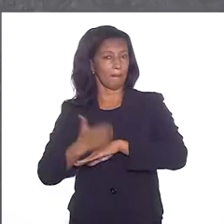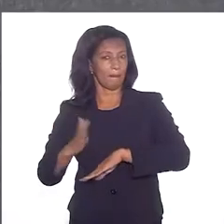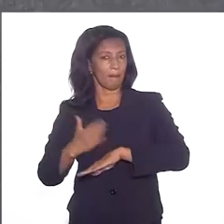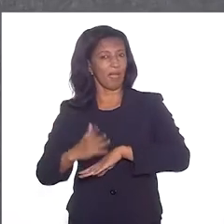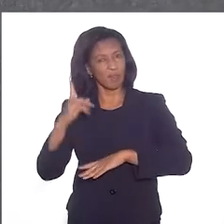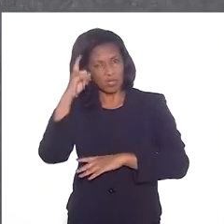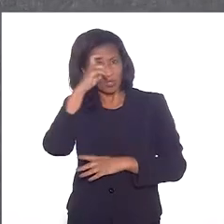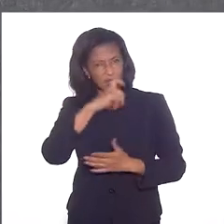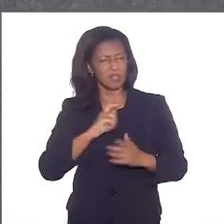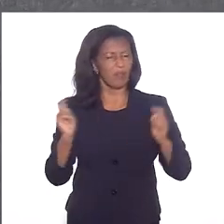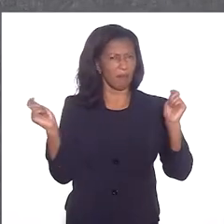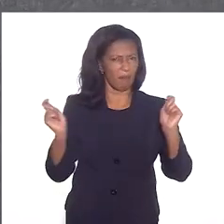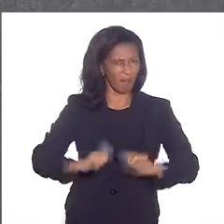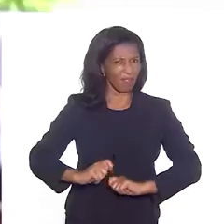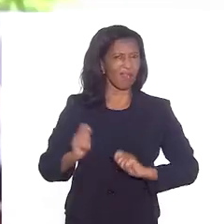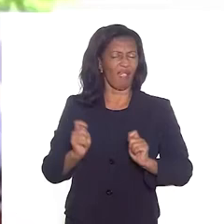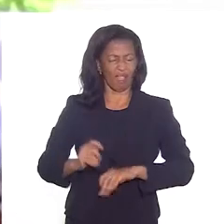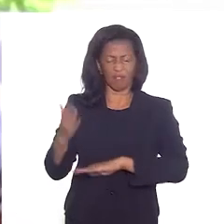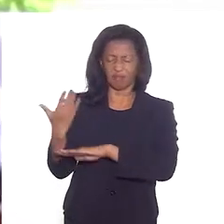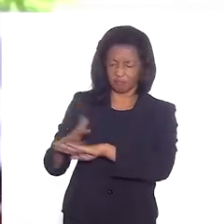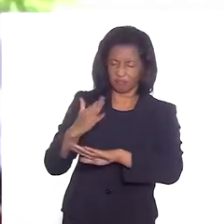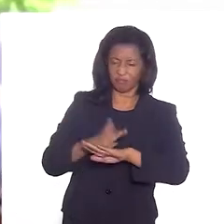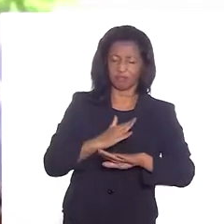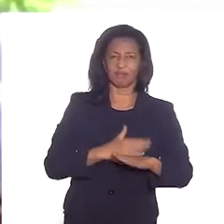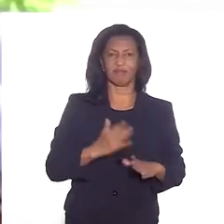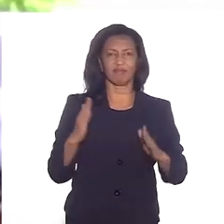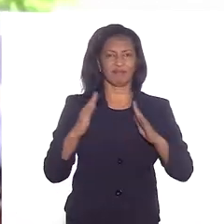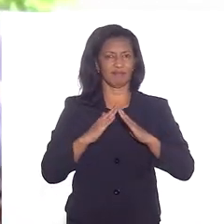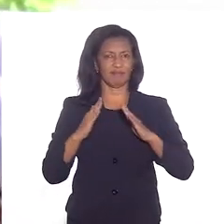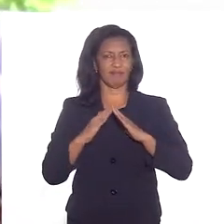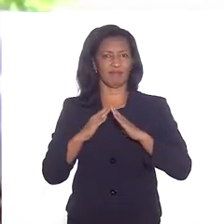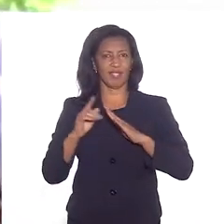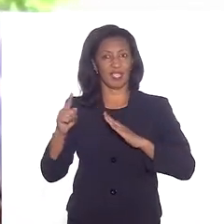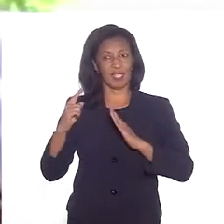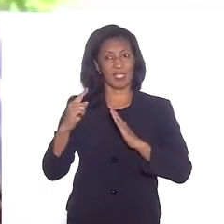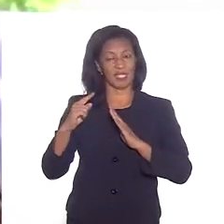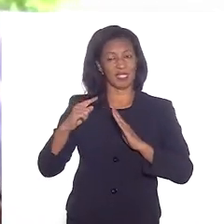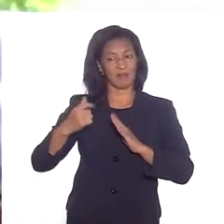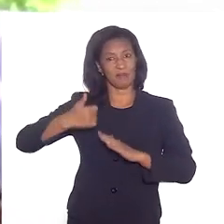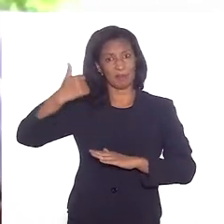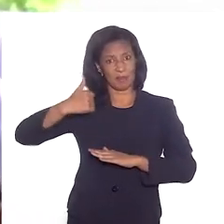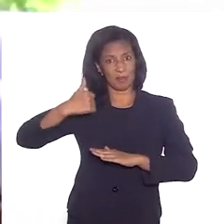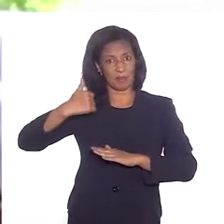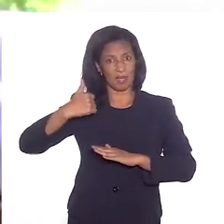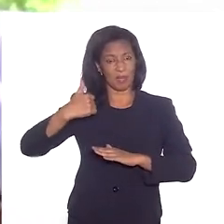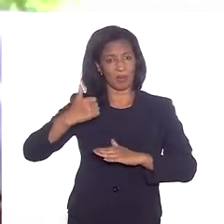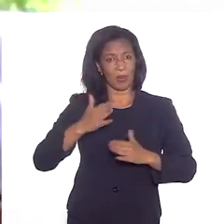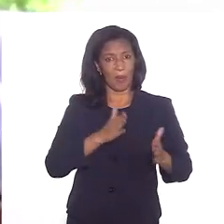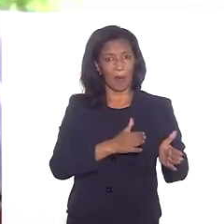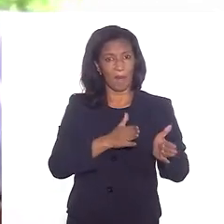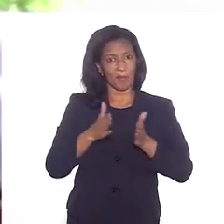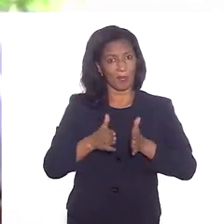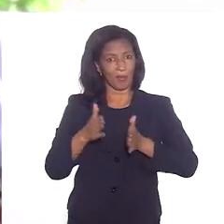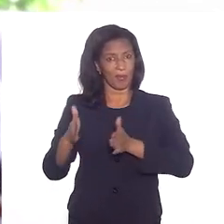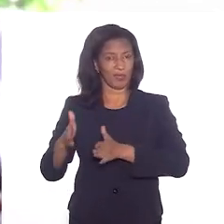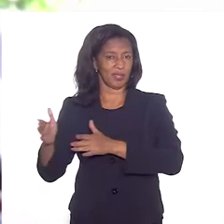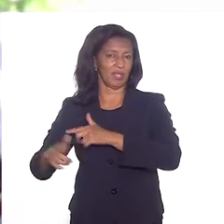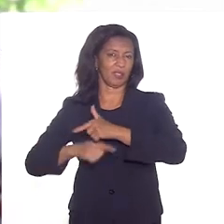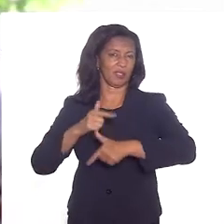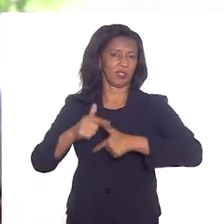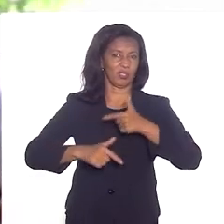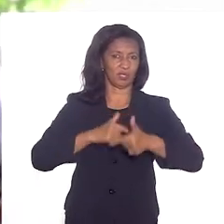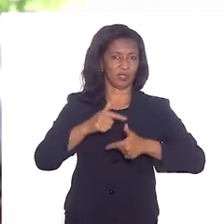é um pouco mais complicado, mas consegui adaptar isso. Esse primeiro processo a gente faz. Eu